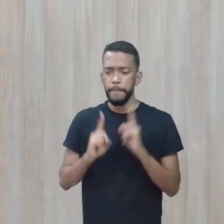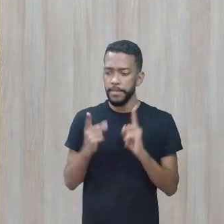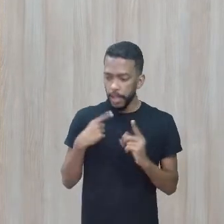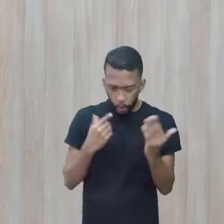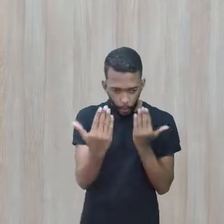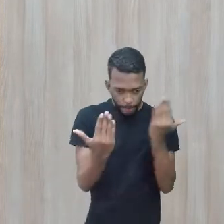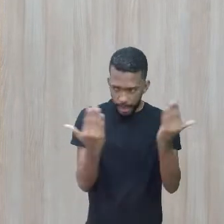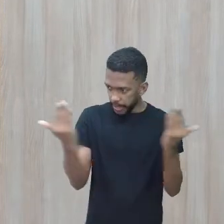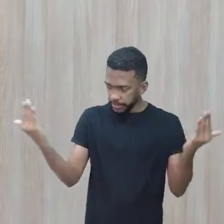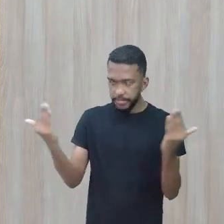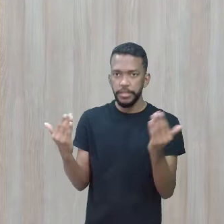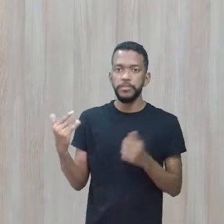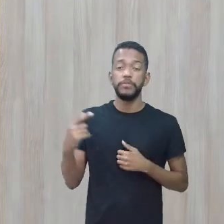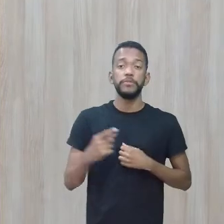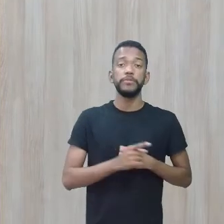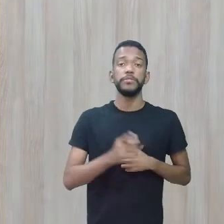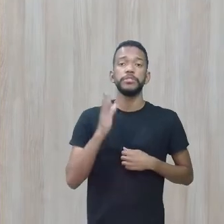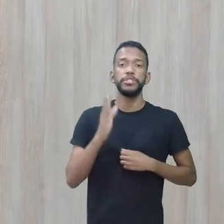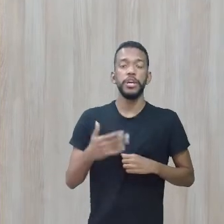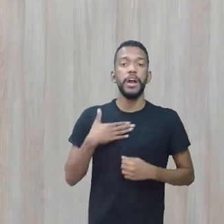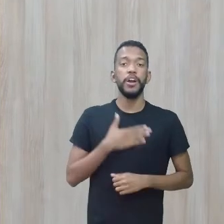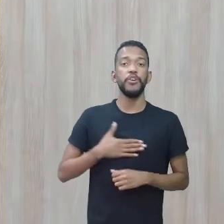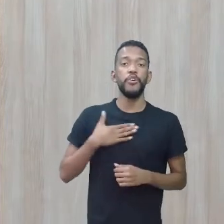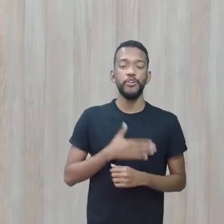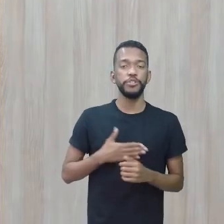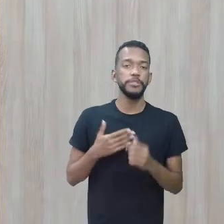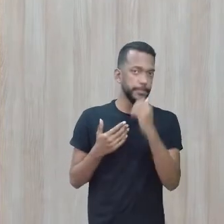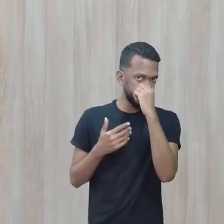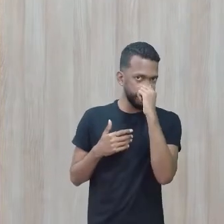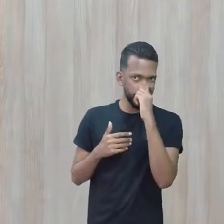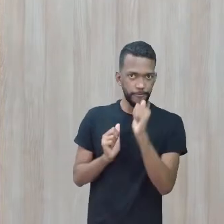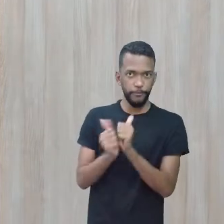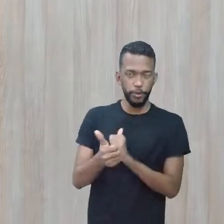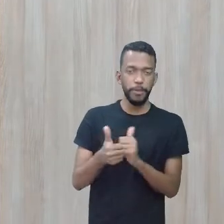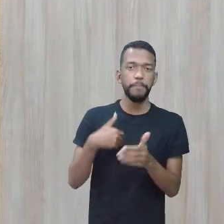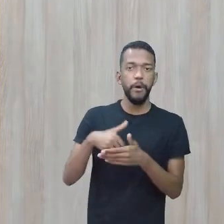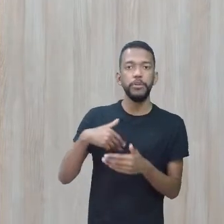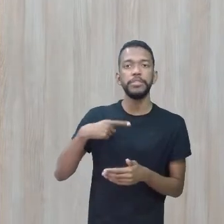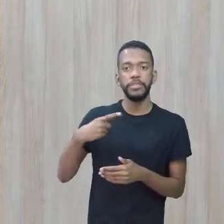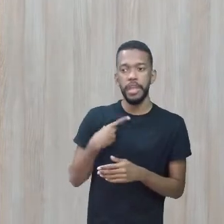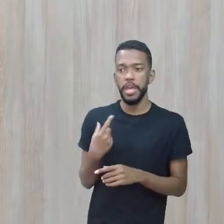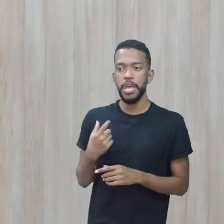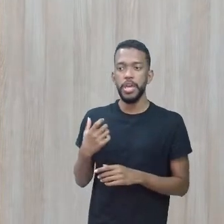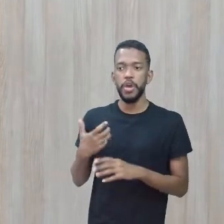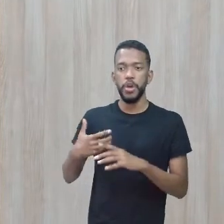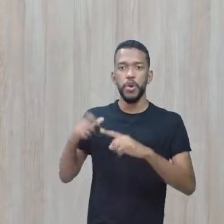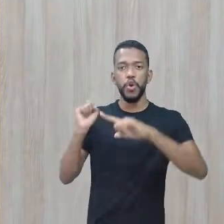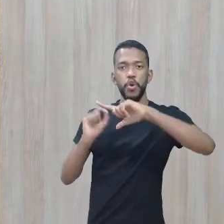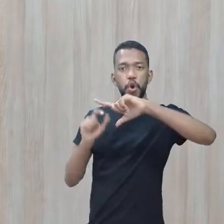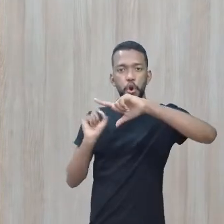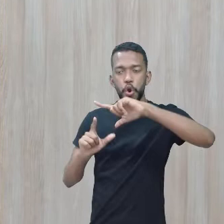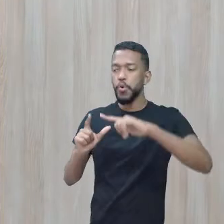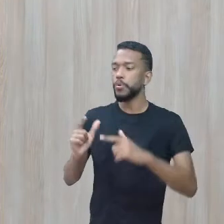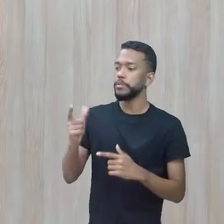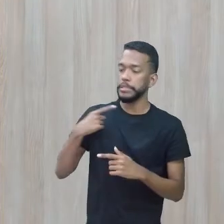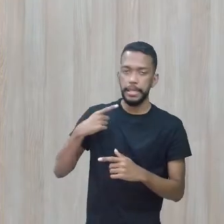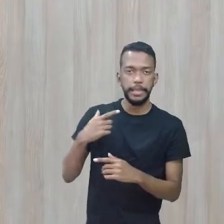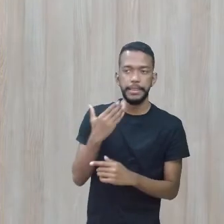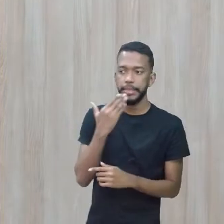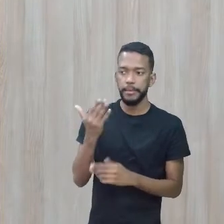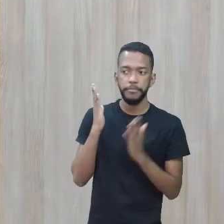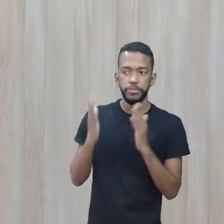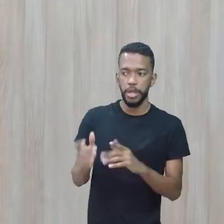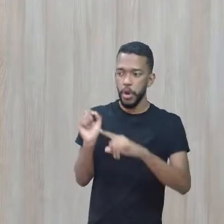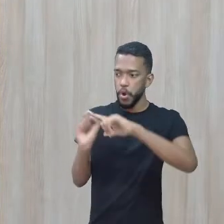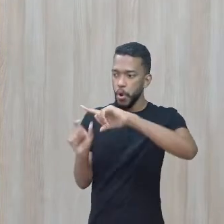os valores. Você aí que gosta de futebol já deve comparar bastante o saldo de gols do seu time preferido. Então,